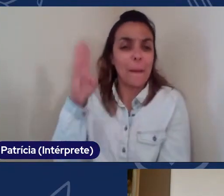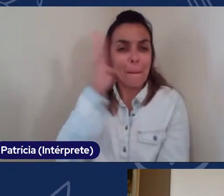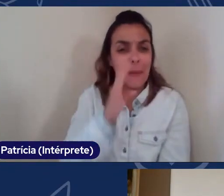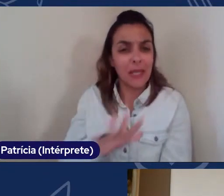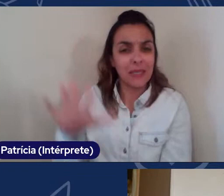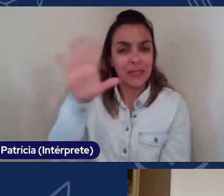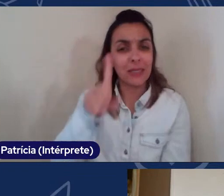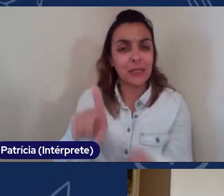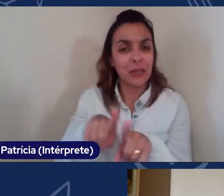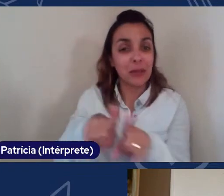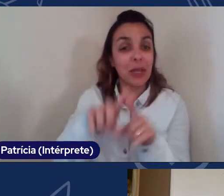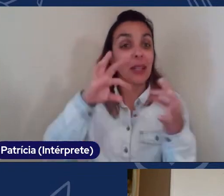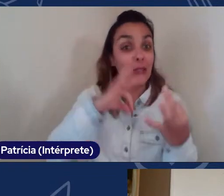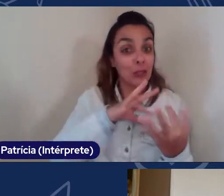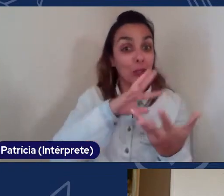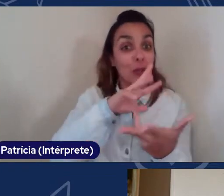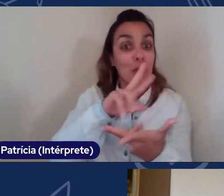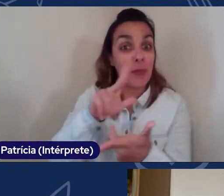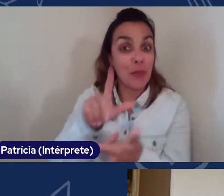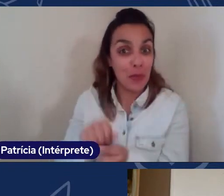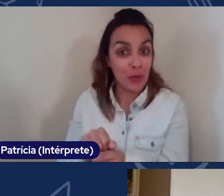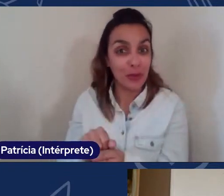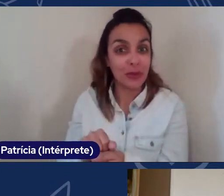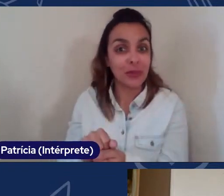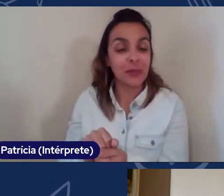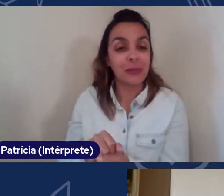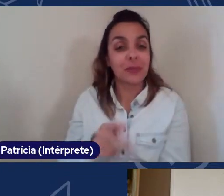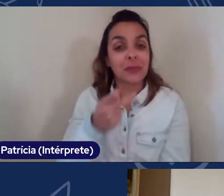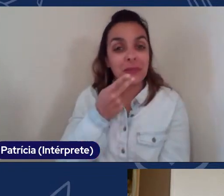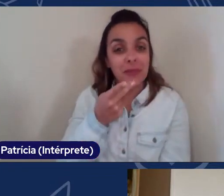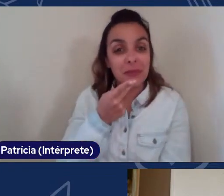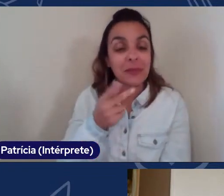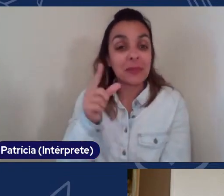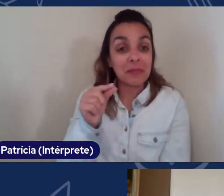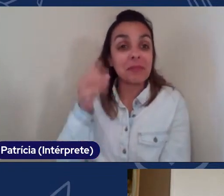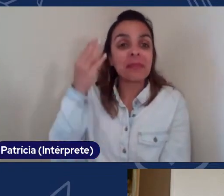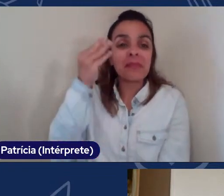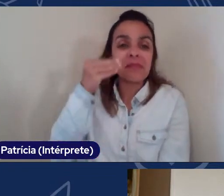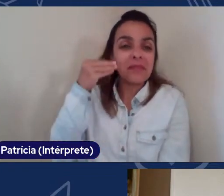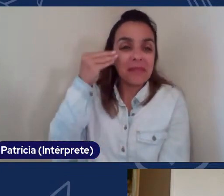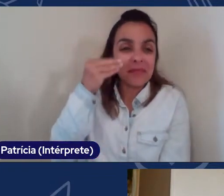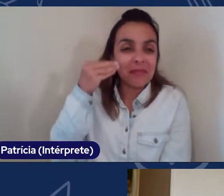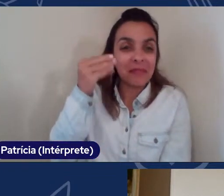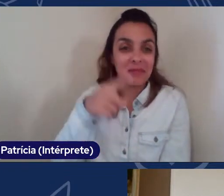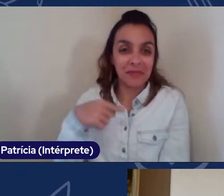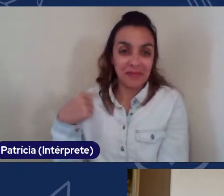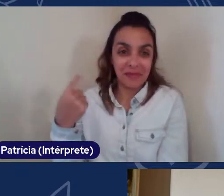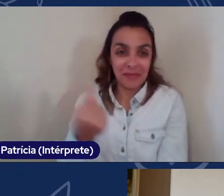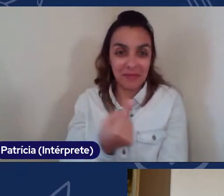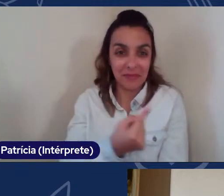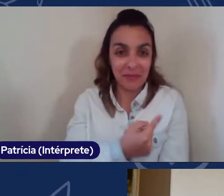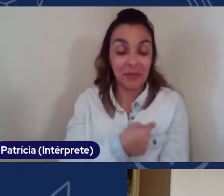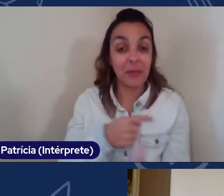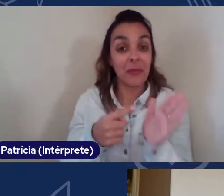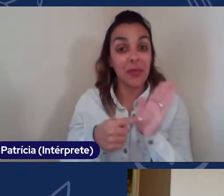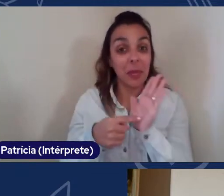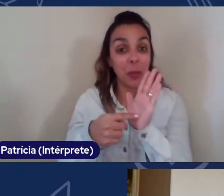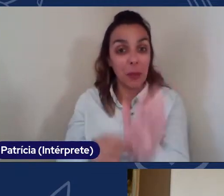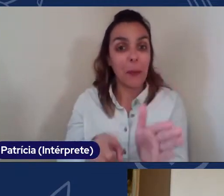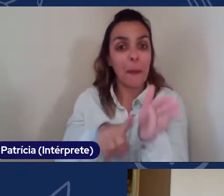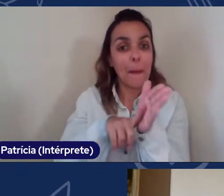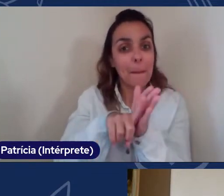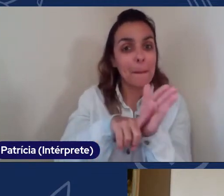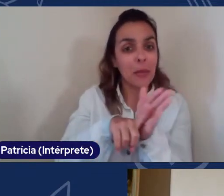muito renomado e vai trazer um pouquinho dessa experiência que ele tem aqui para a gente, mostrar um trabalho,